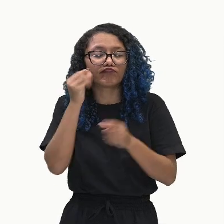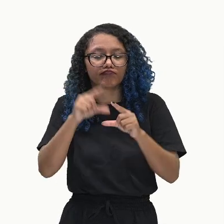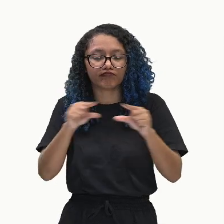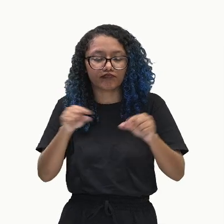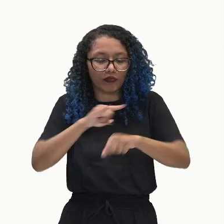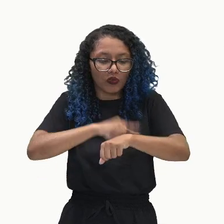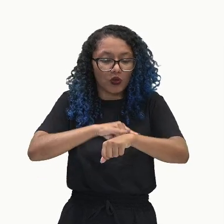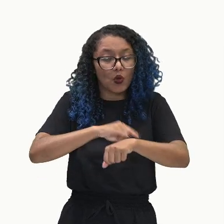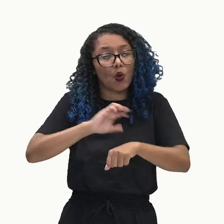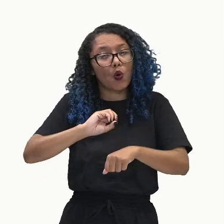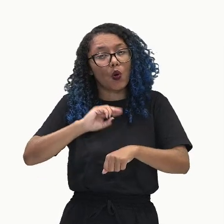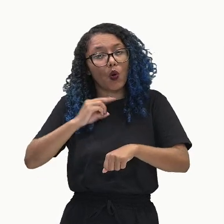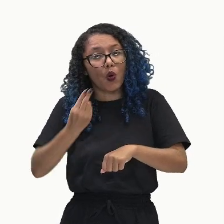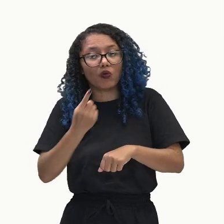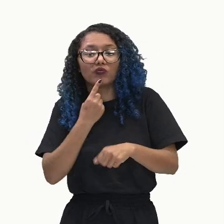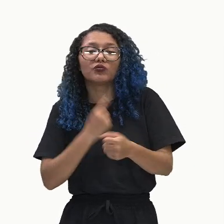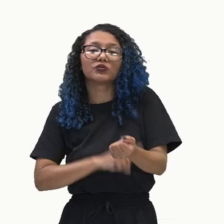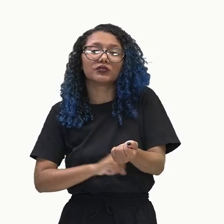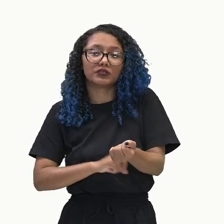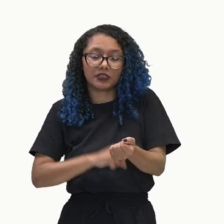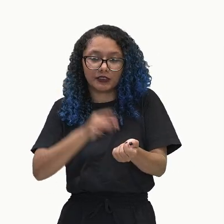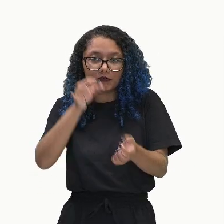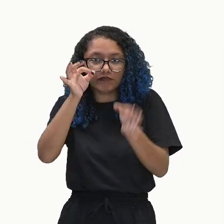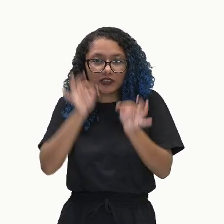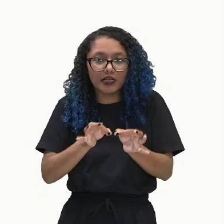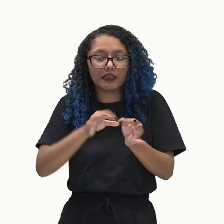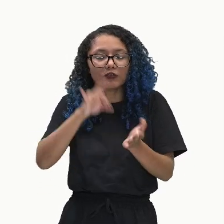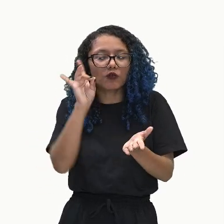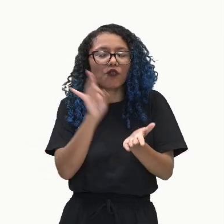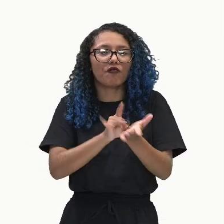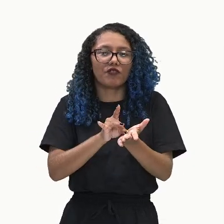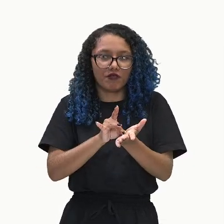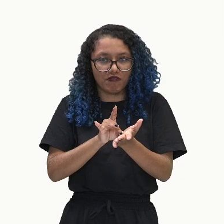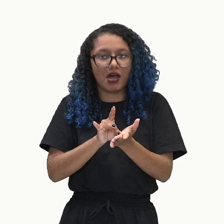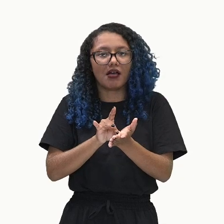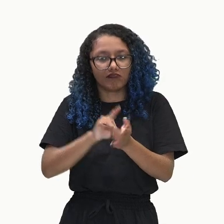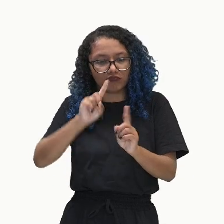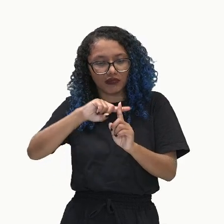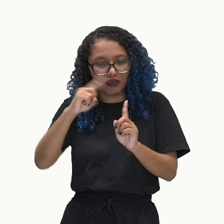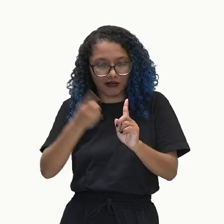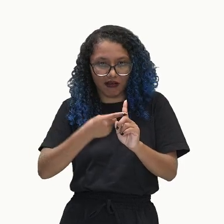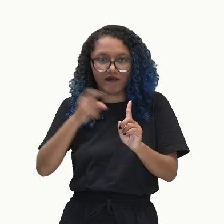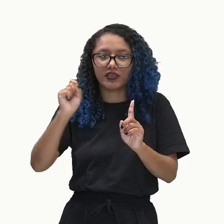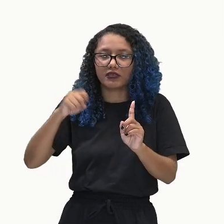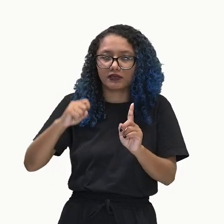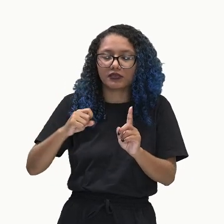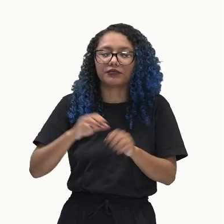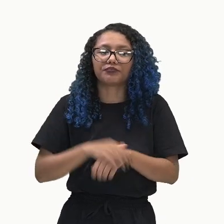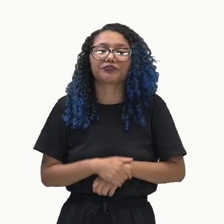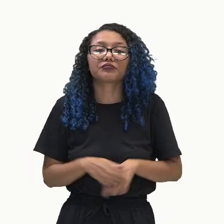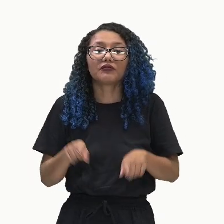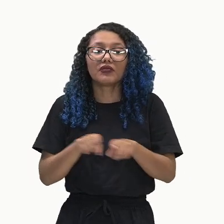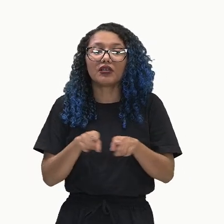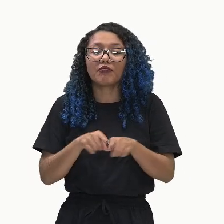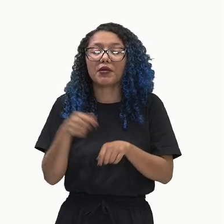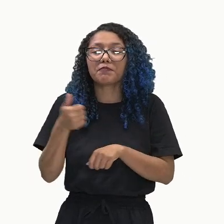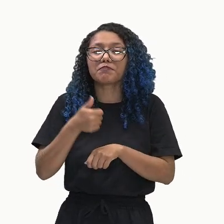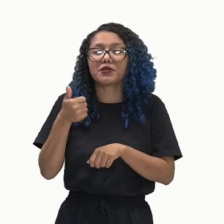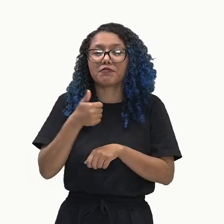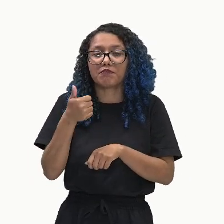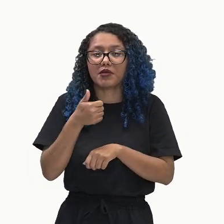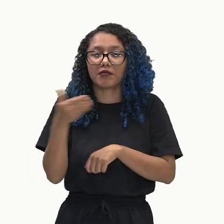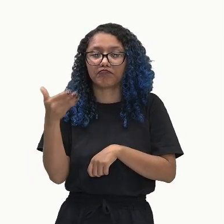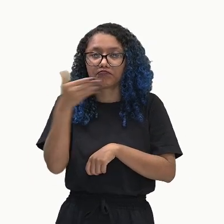sangue, para a pessoa ter certeza que ela está passando por essa fase. E a primeira consulta de pré-natal